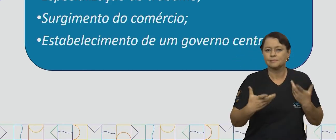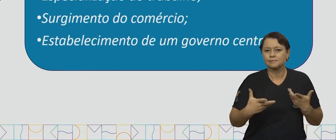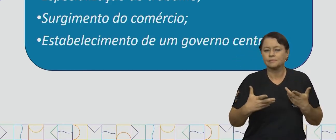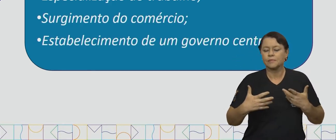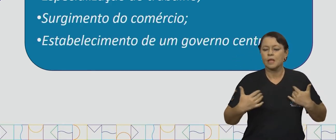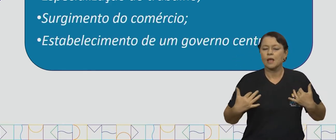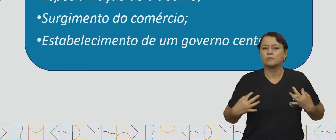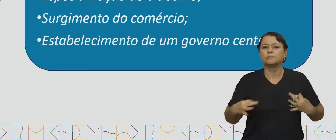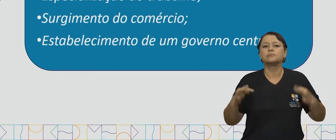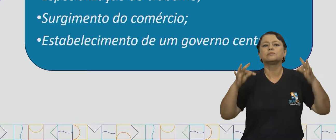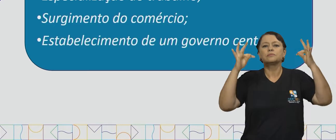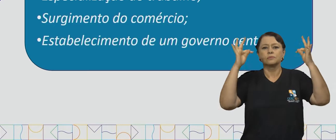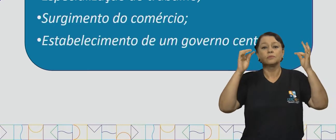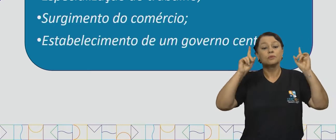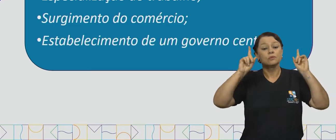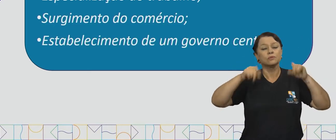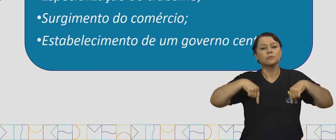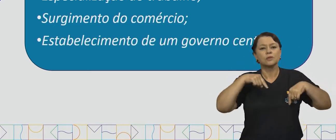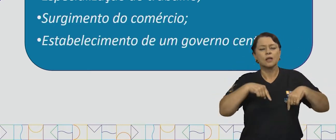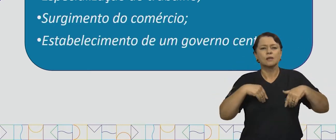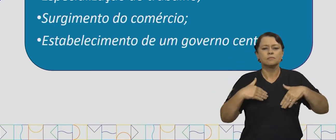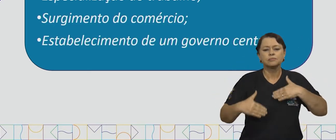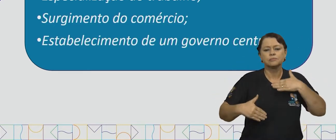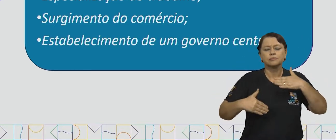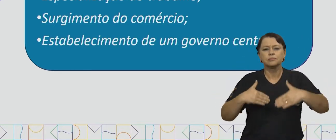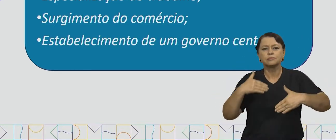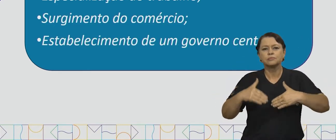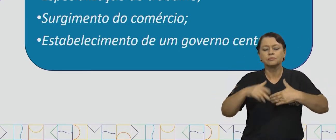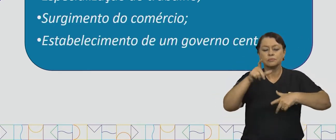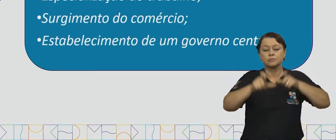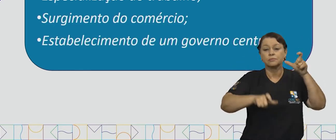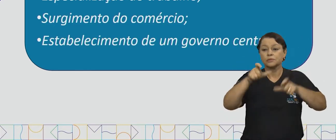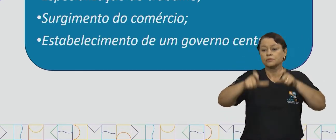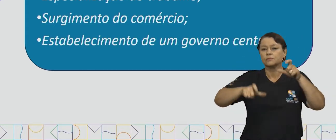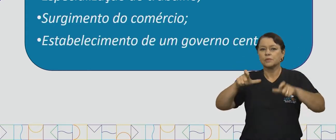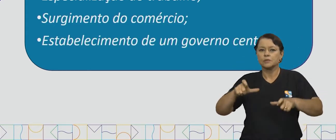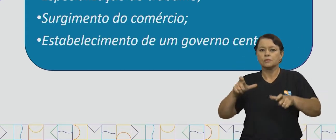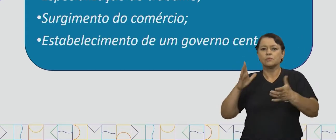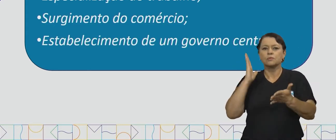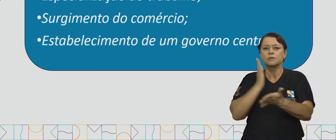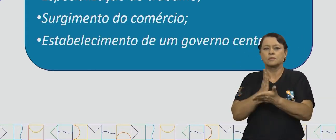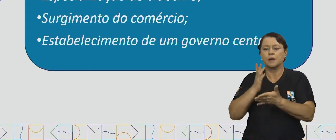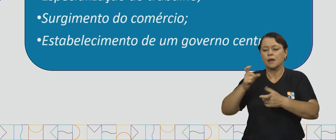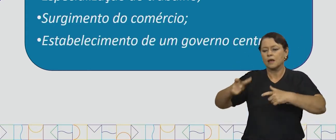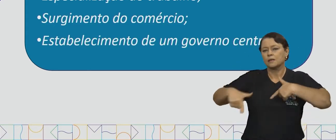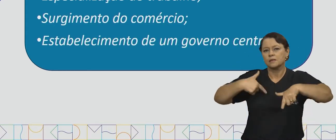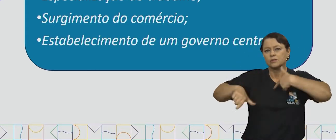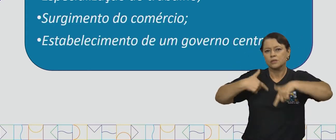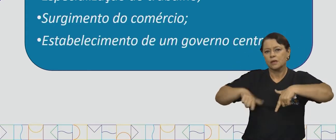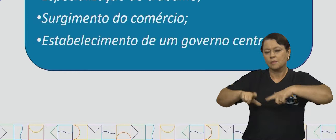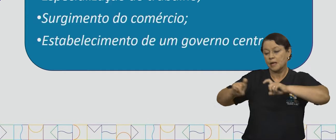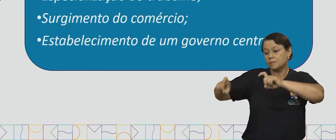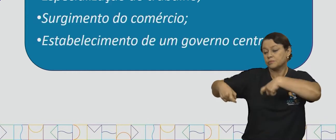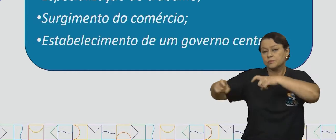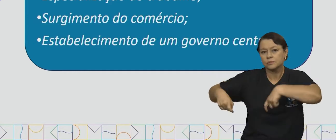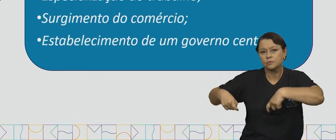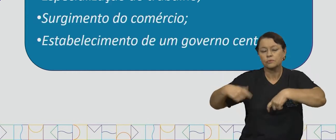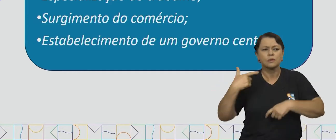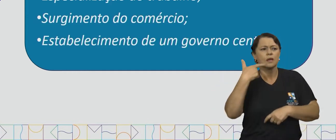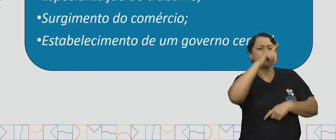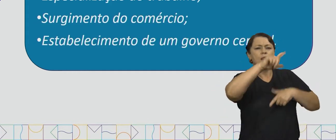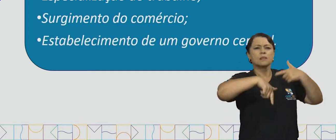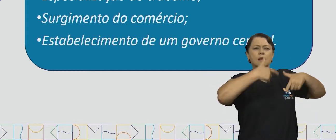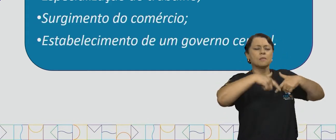Avanços tecnológicos permitiram que cada vez mais pessoas deixassem de trabalhar na agricultura para trabalhar em outras